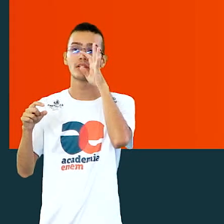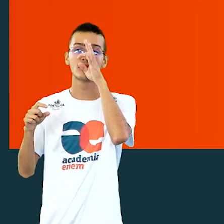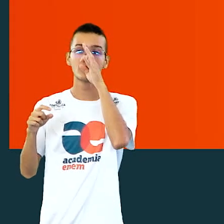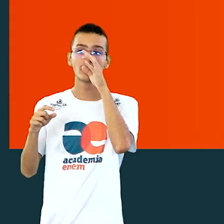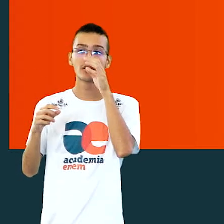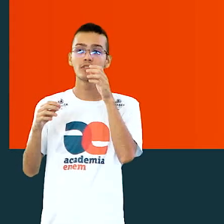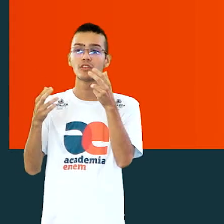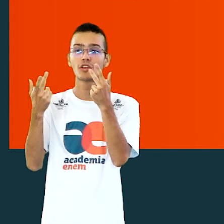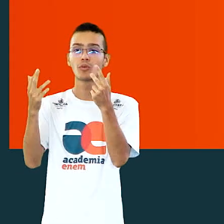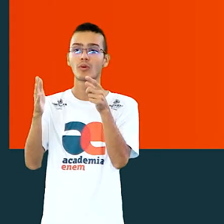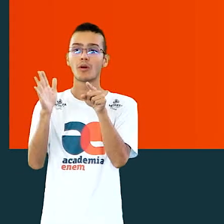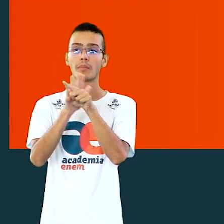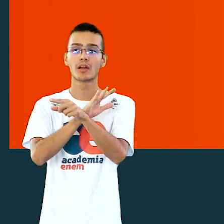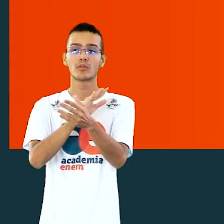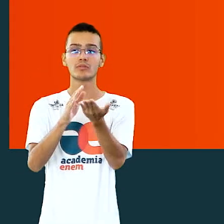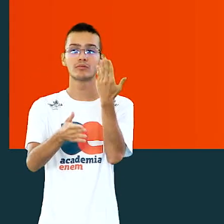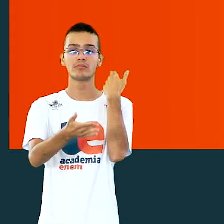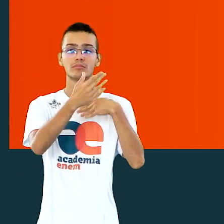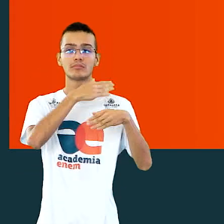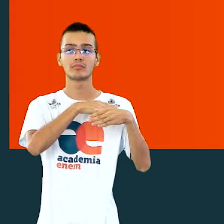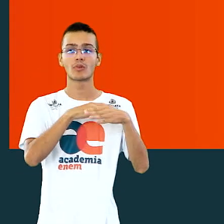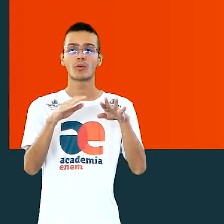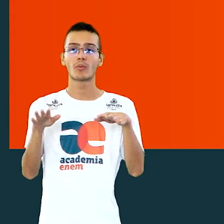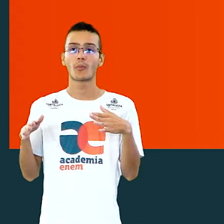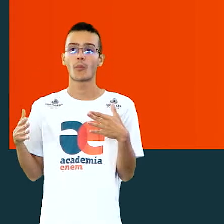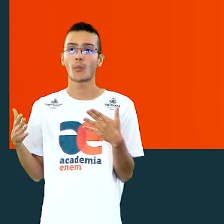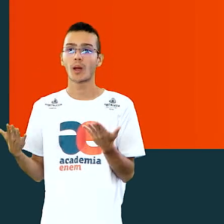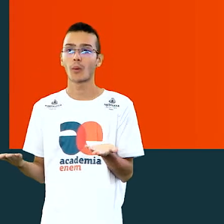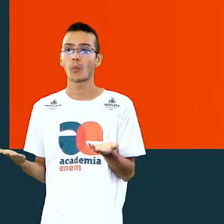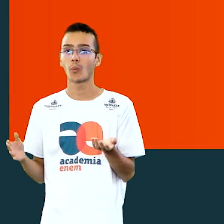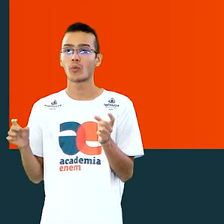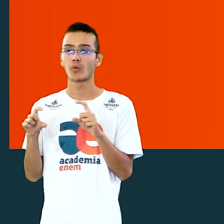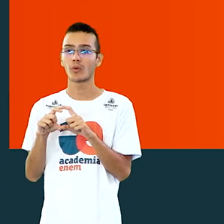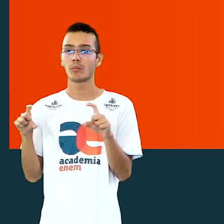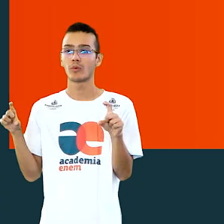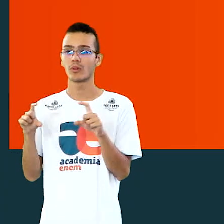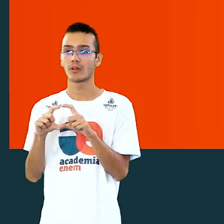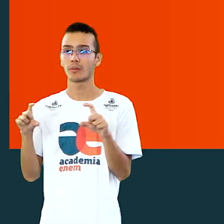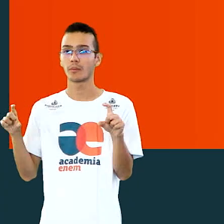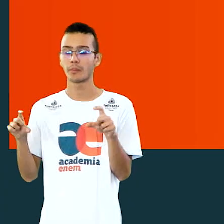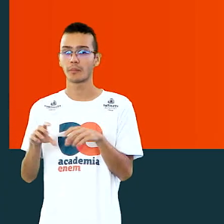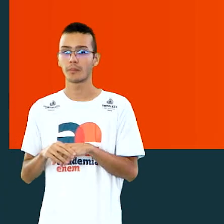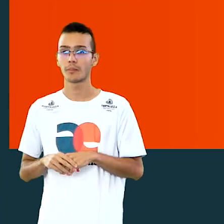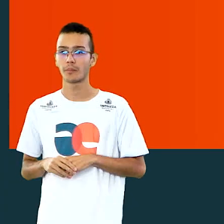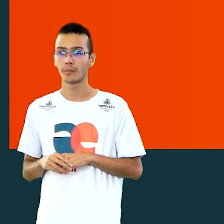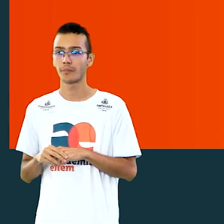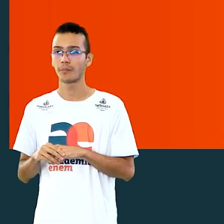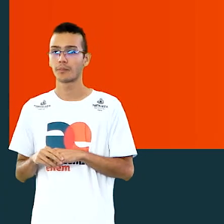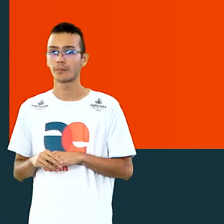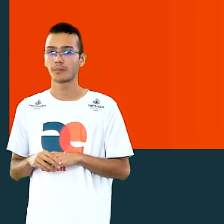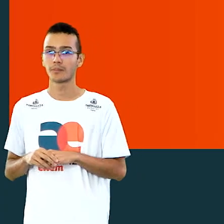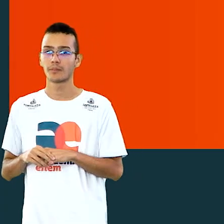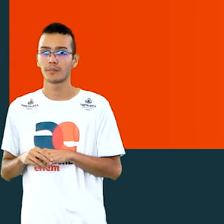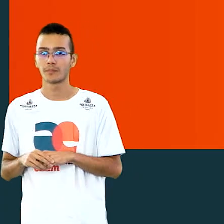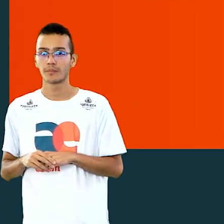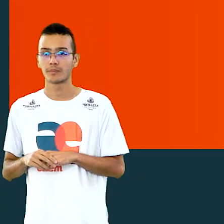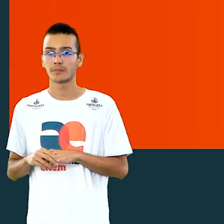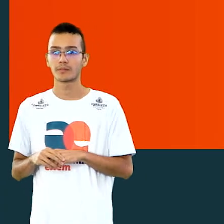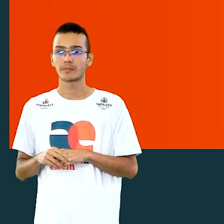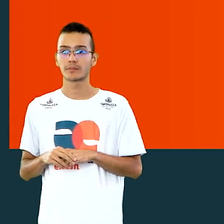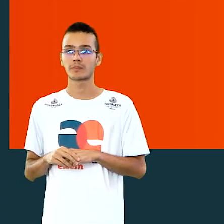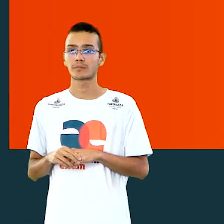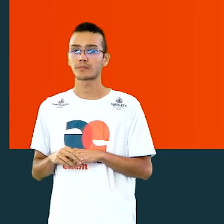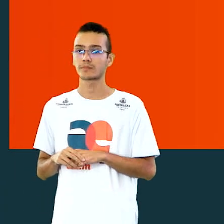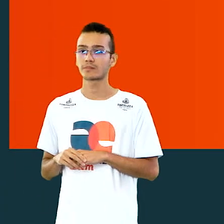anterior? Que eu já me esqueci, porque eu vou dando e vou me esquecendo. Certo? É assim. Você esqueceu?